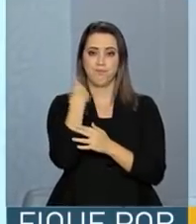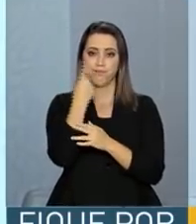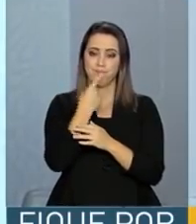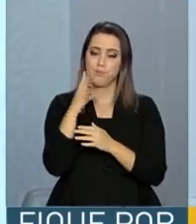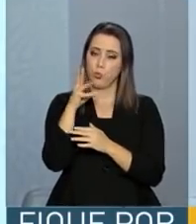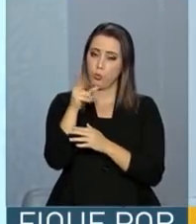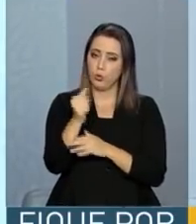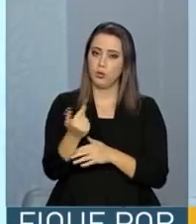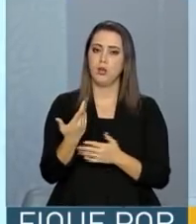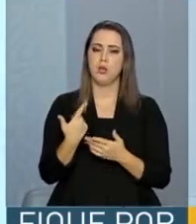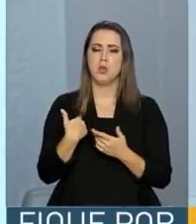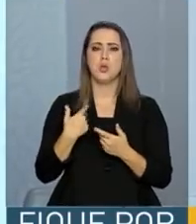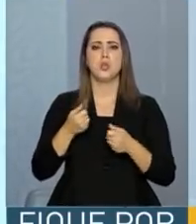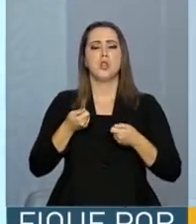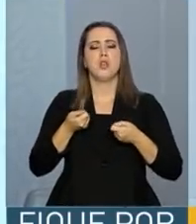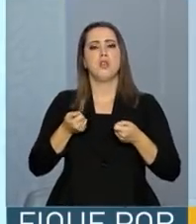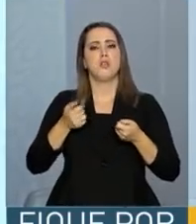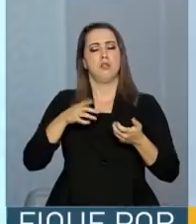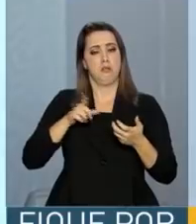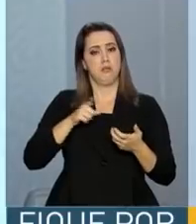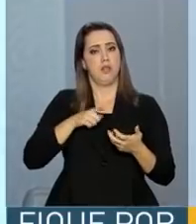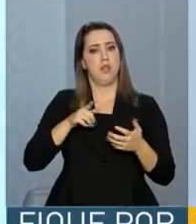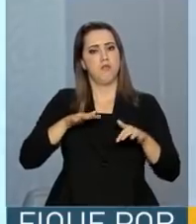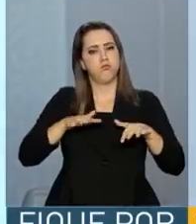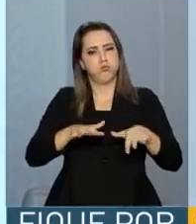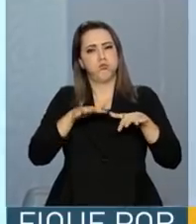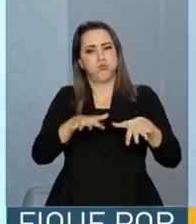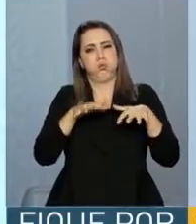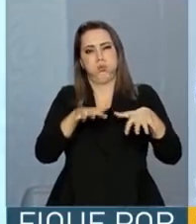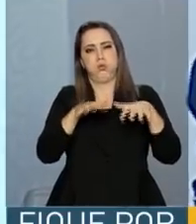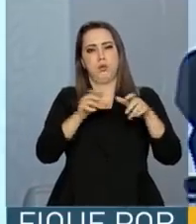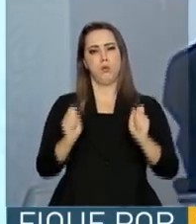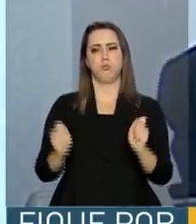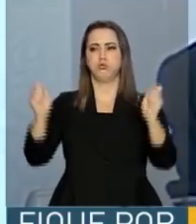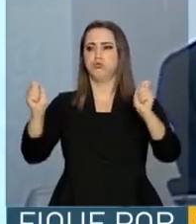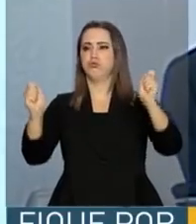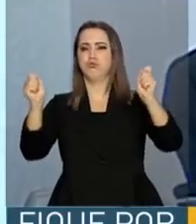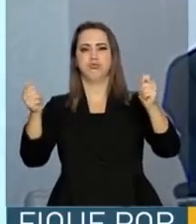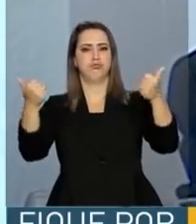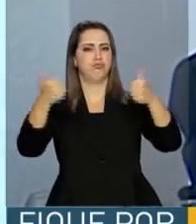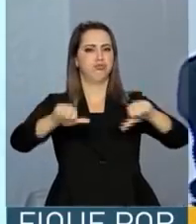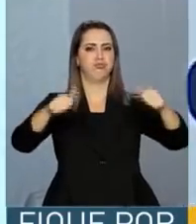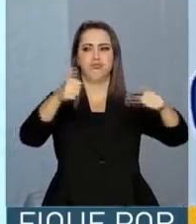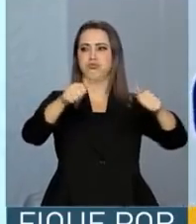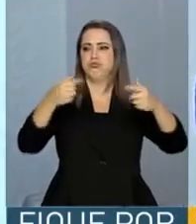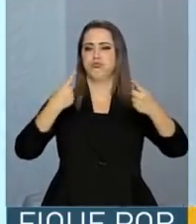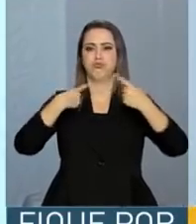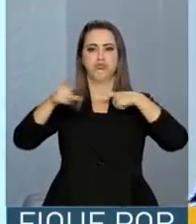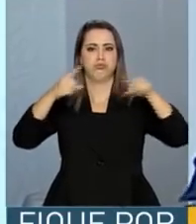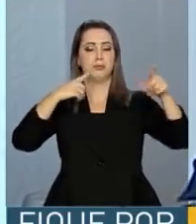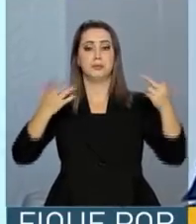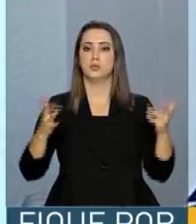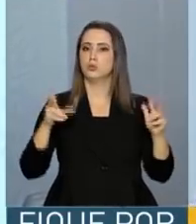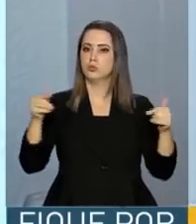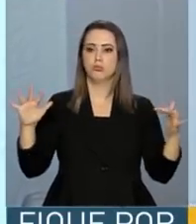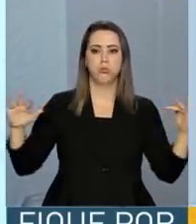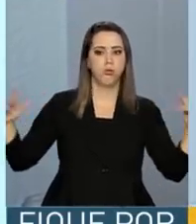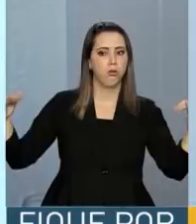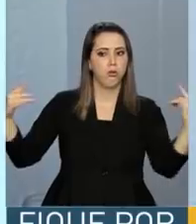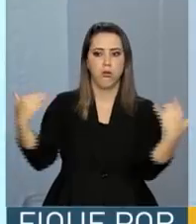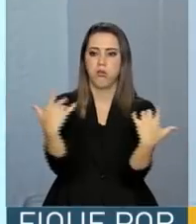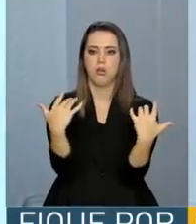protestos não não vou pensar que foi fácil vocês todos sabem disso e críticas que vieram de todos os lados e como nós respeitamos